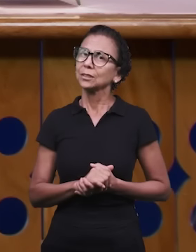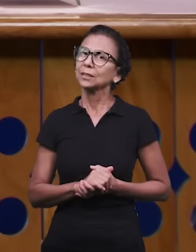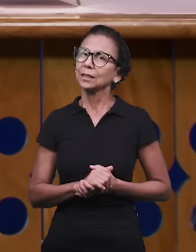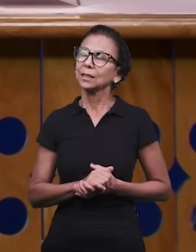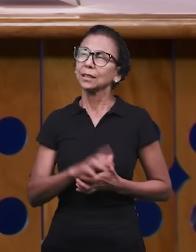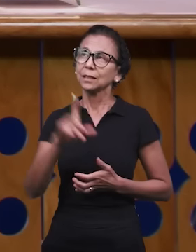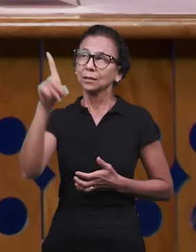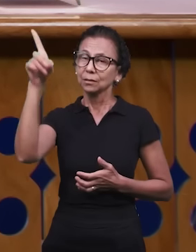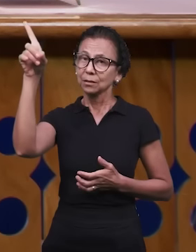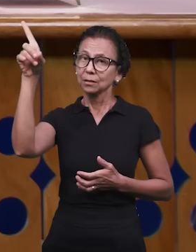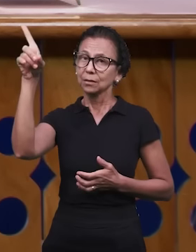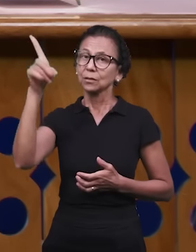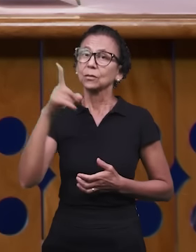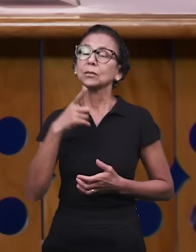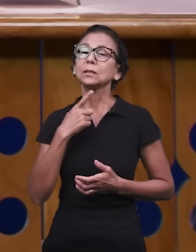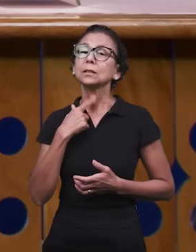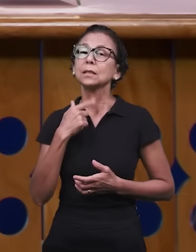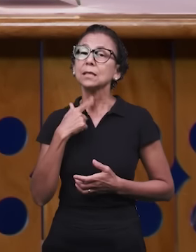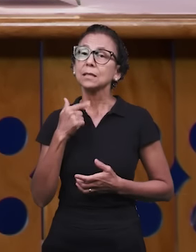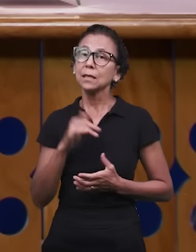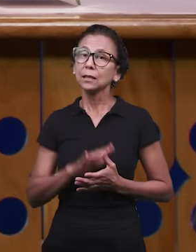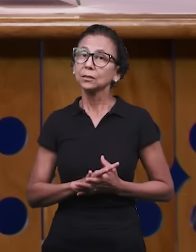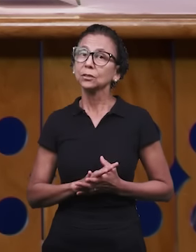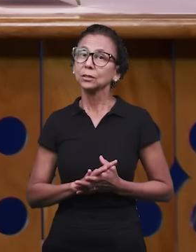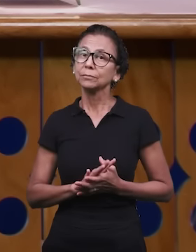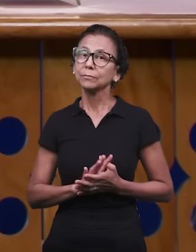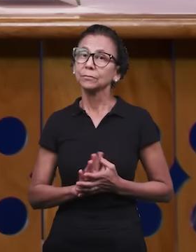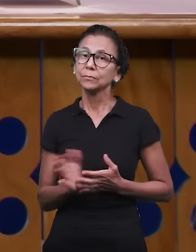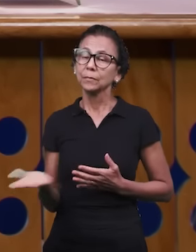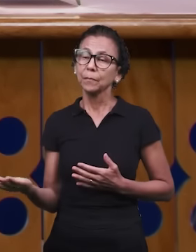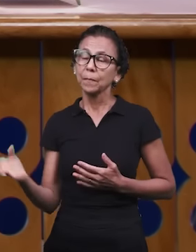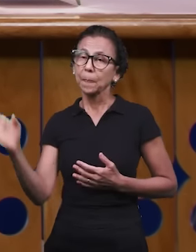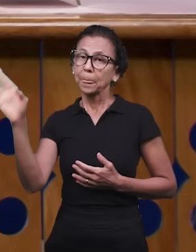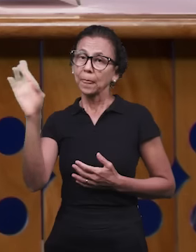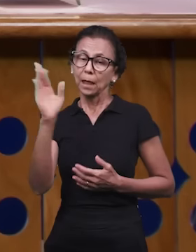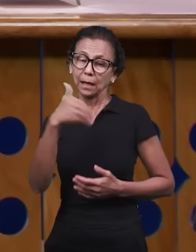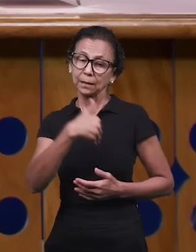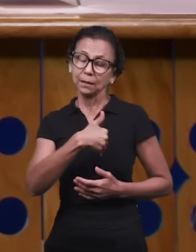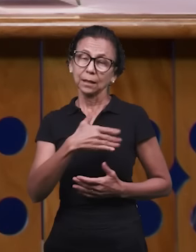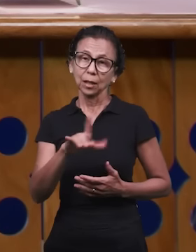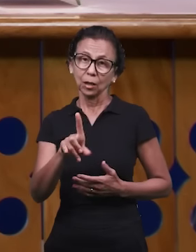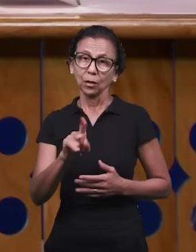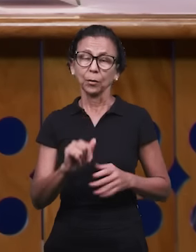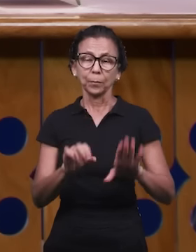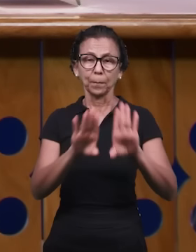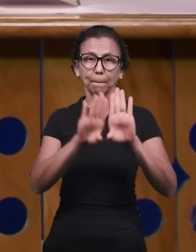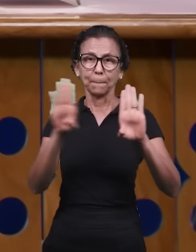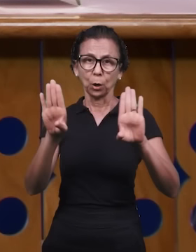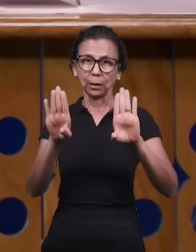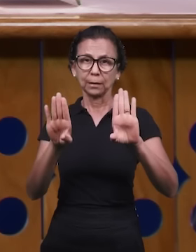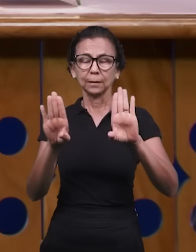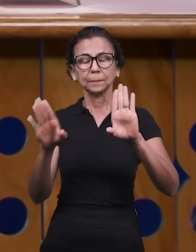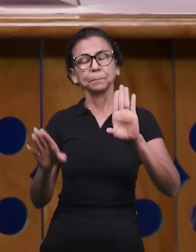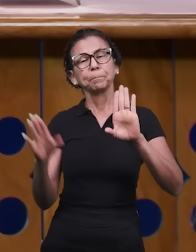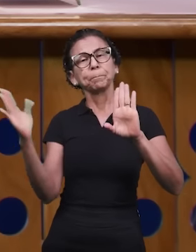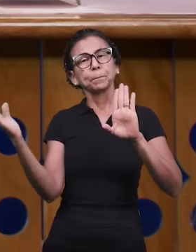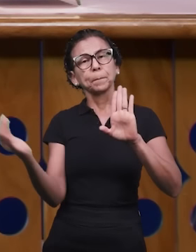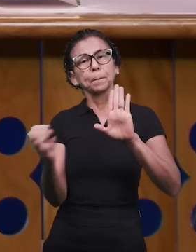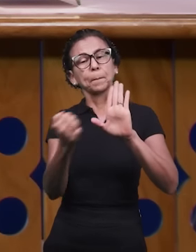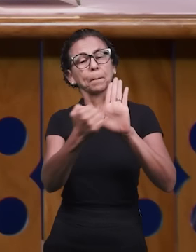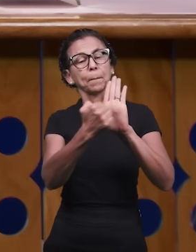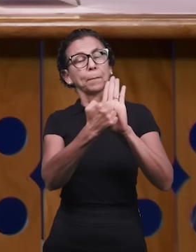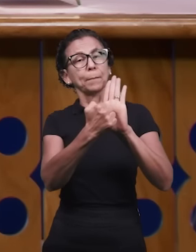entrar. Porque aqui o Senhor fala em duas coisas: o bater na porta e